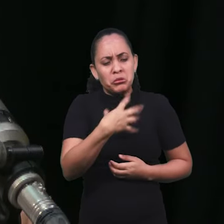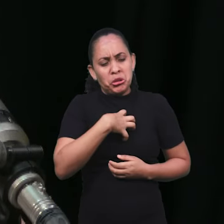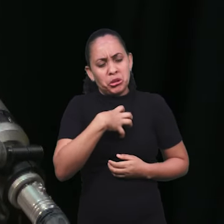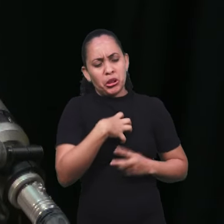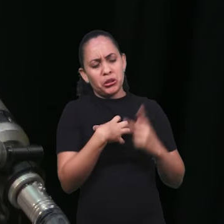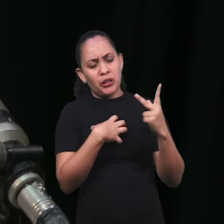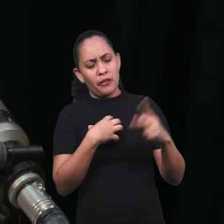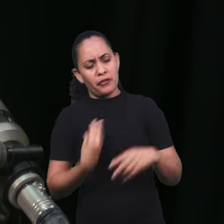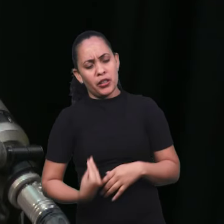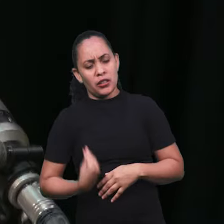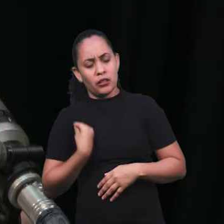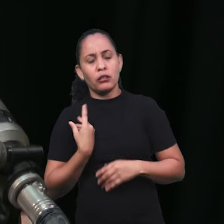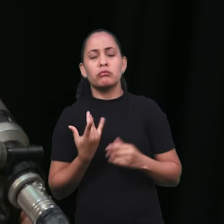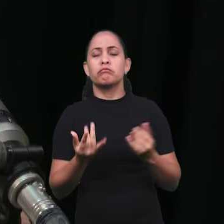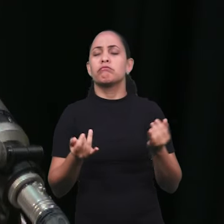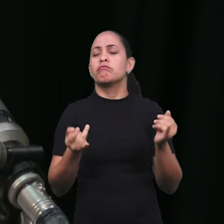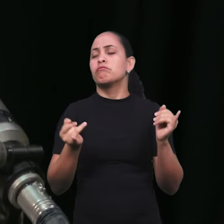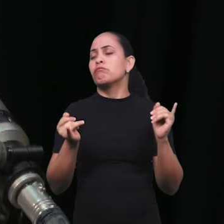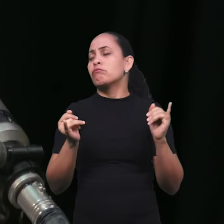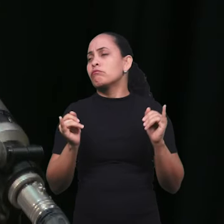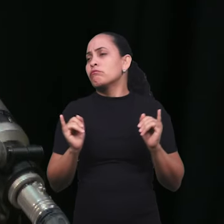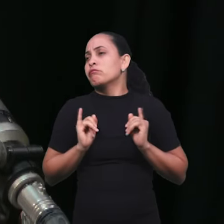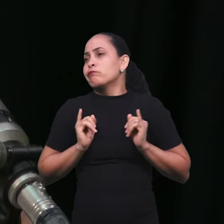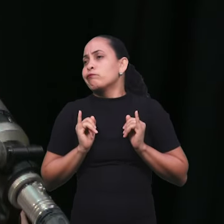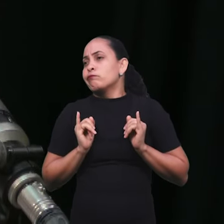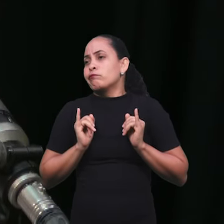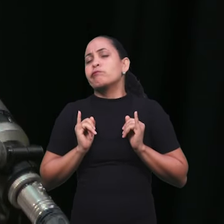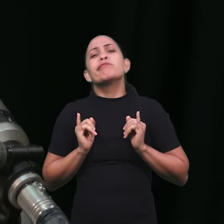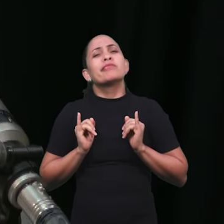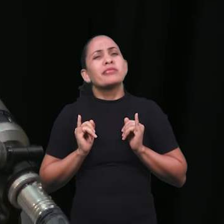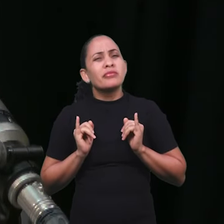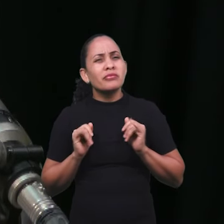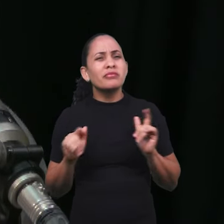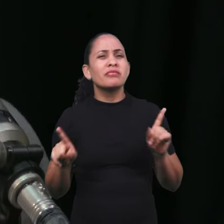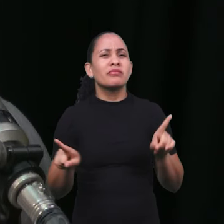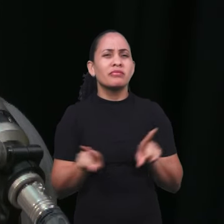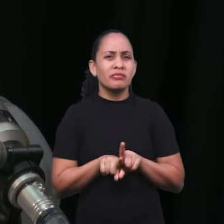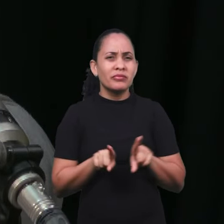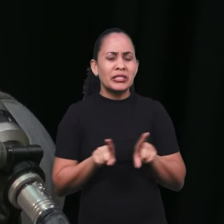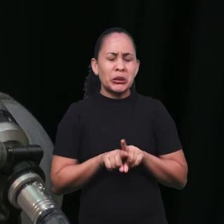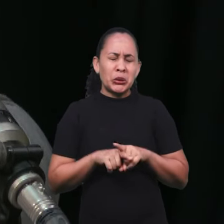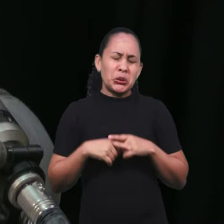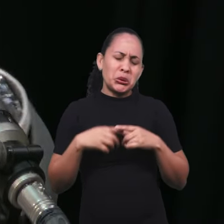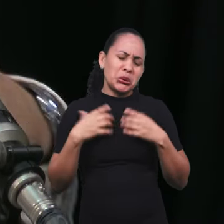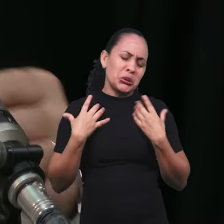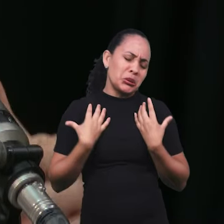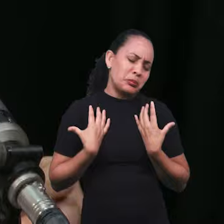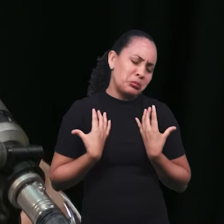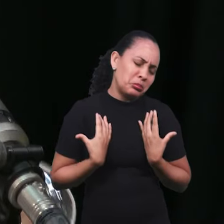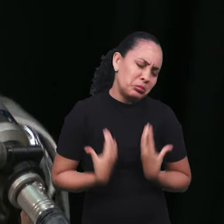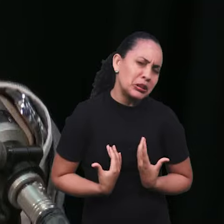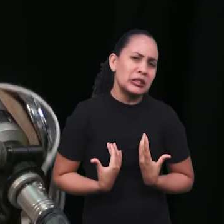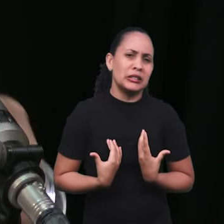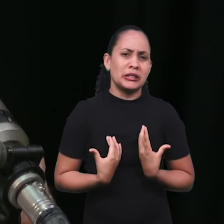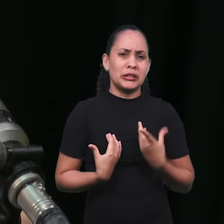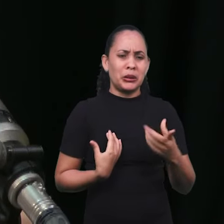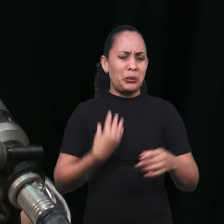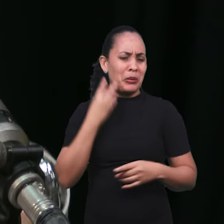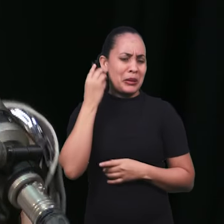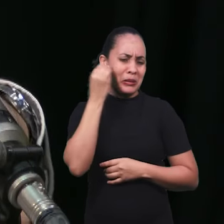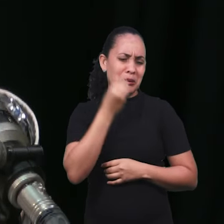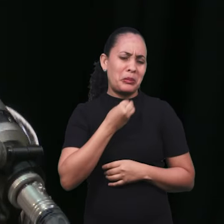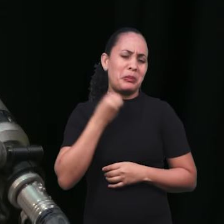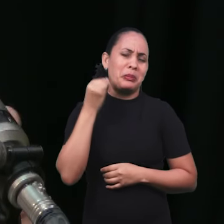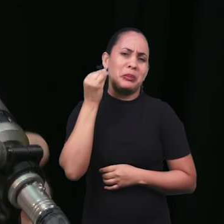idade, a própria situação dele, de comodismo, da carne, do peso, quer